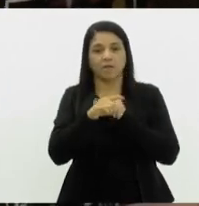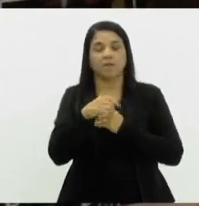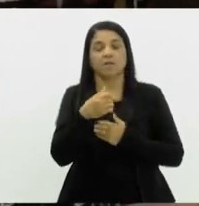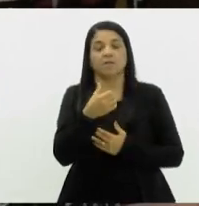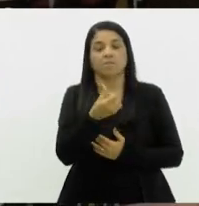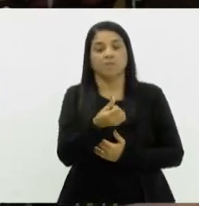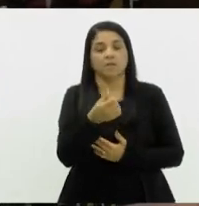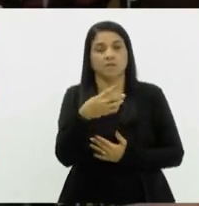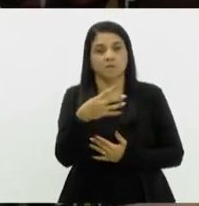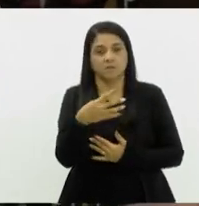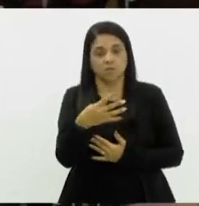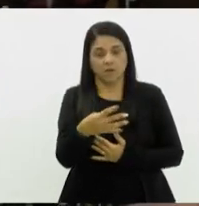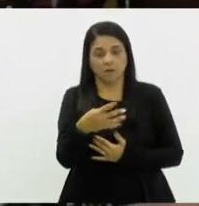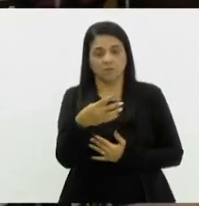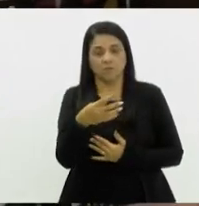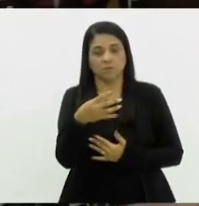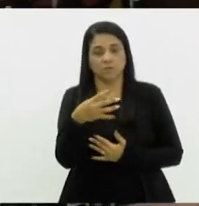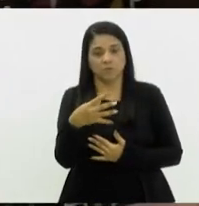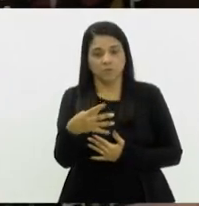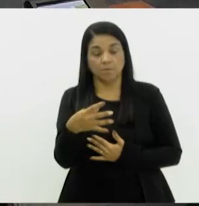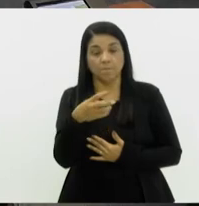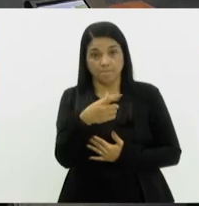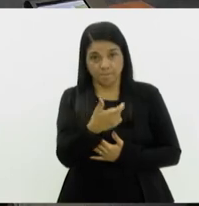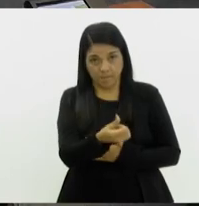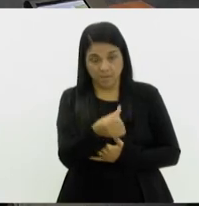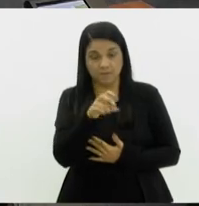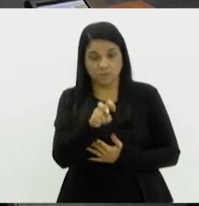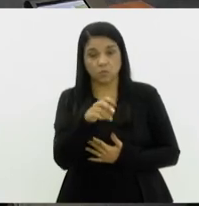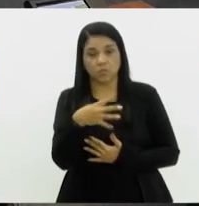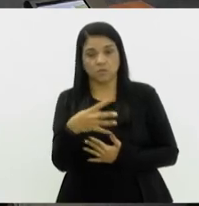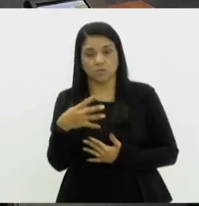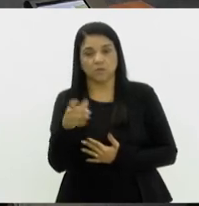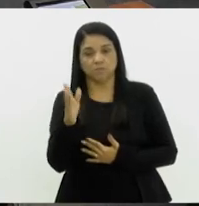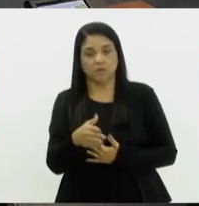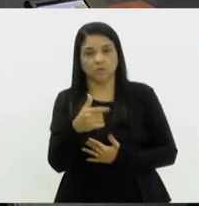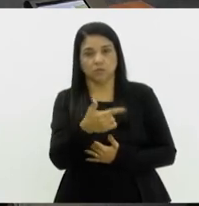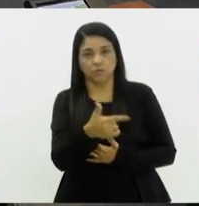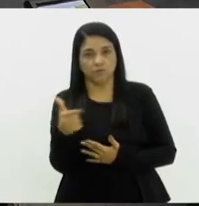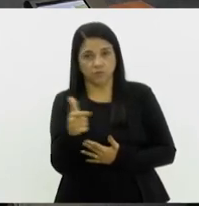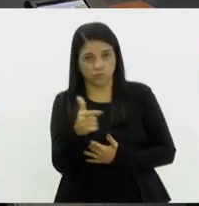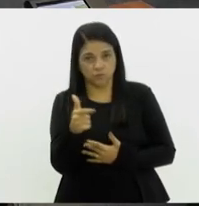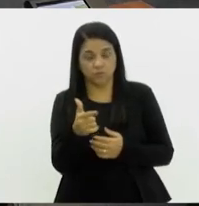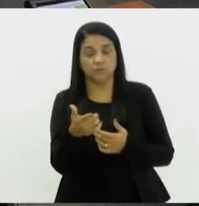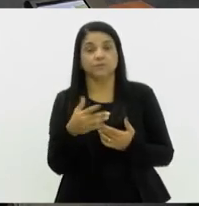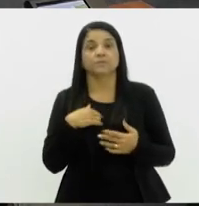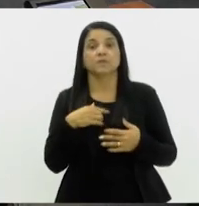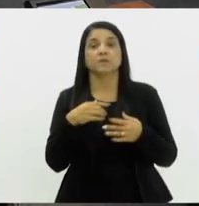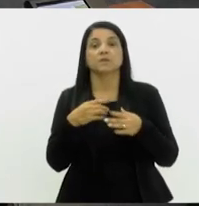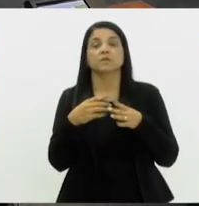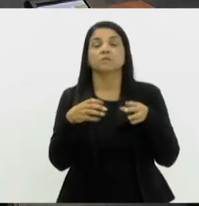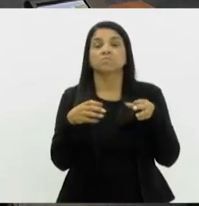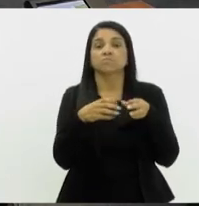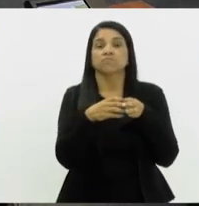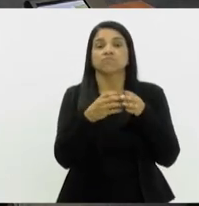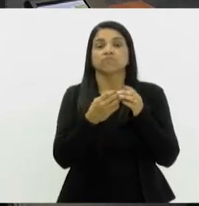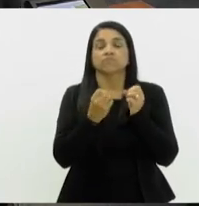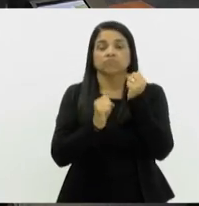6544 de 2022. Obrigada. Pela Comissão de Economia, Indústria e Comércio, deputado Anderson